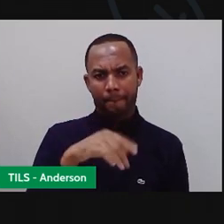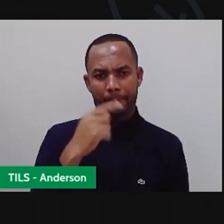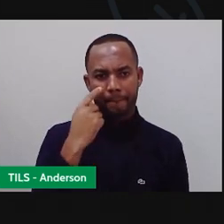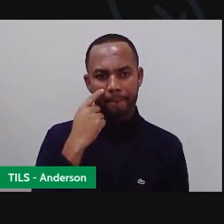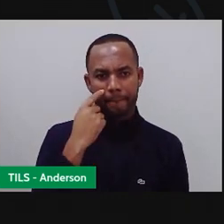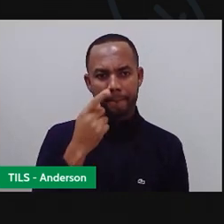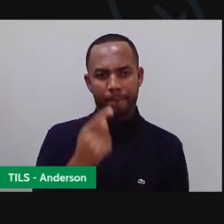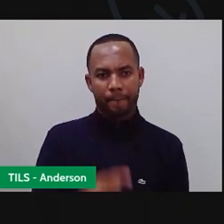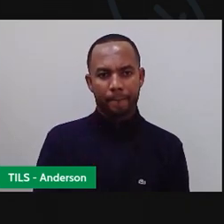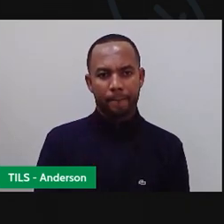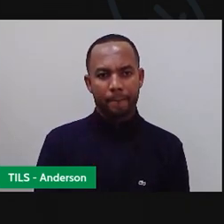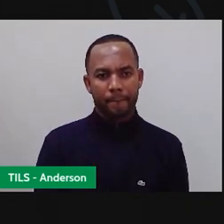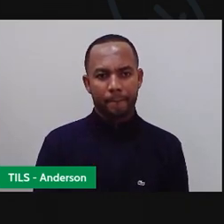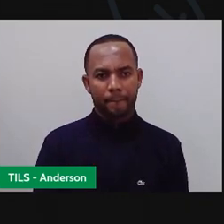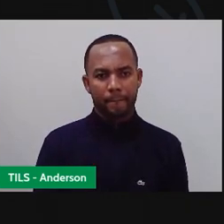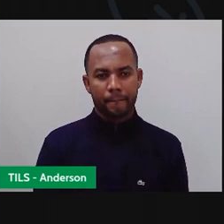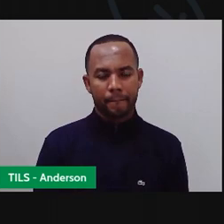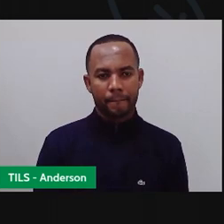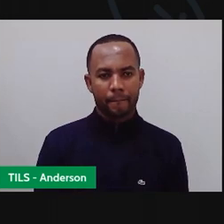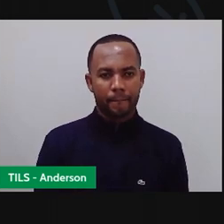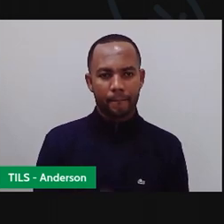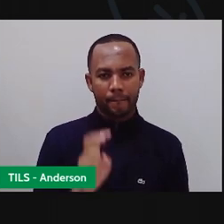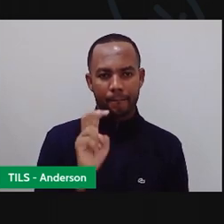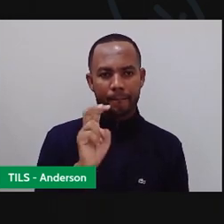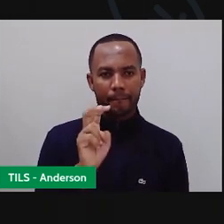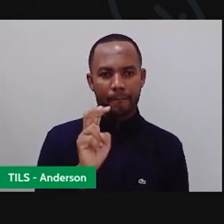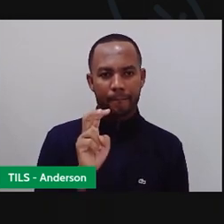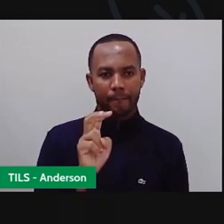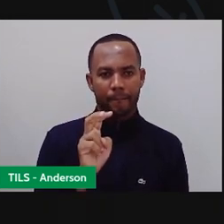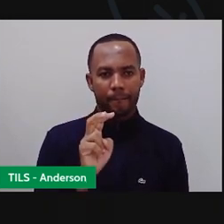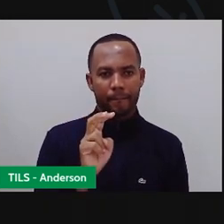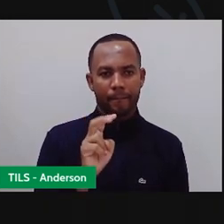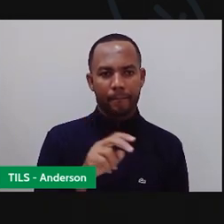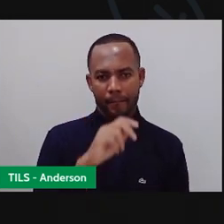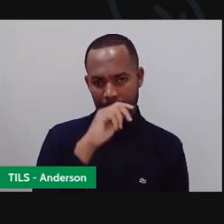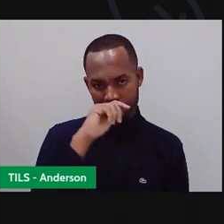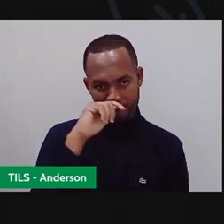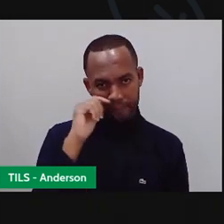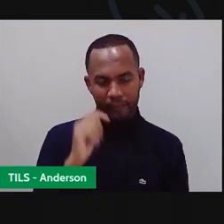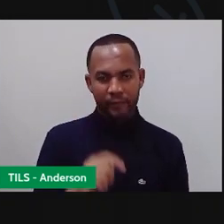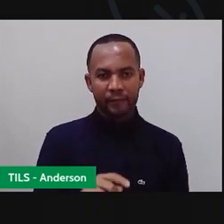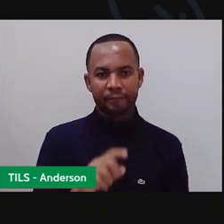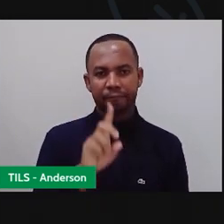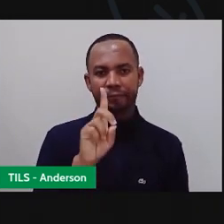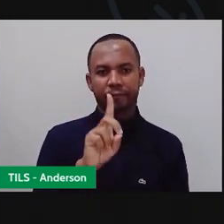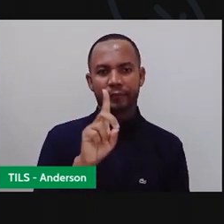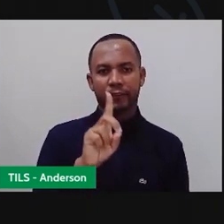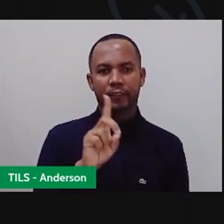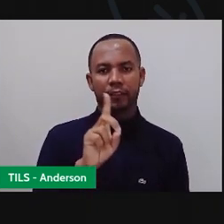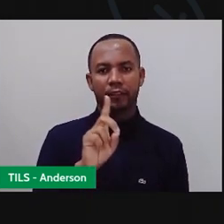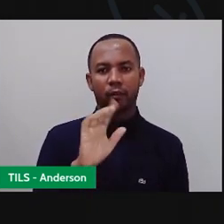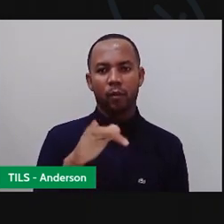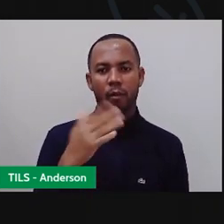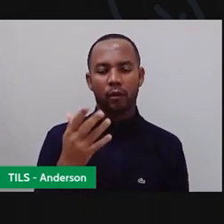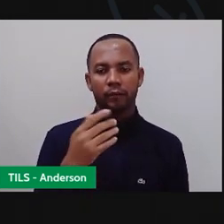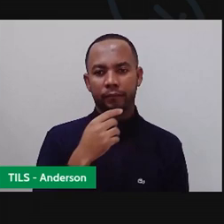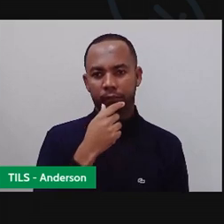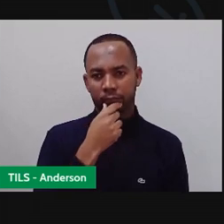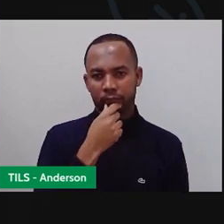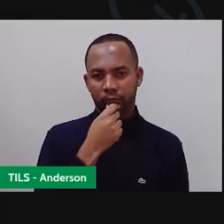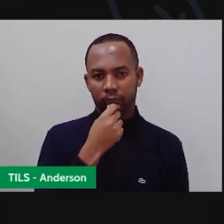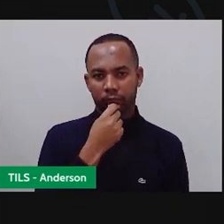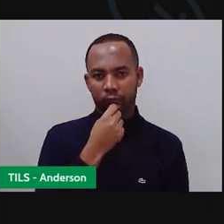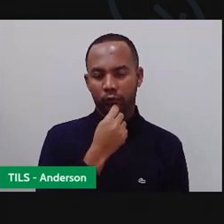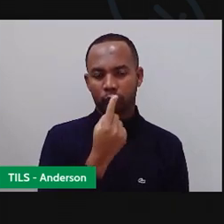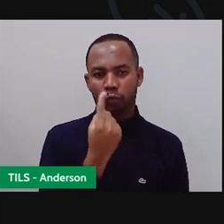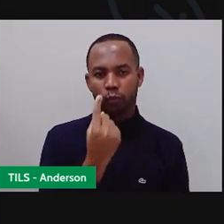sabe que aqui ó pode deixar separado Quantas unidades eu tô nesse número 5 Quantas vezes você quer prova 1